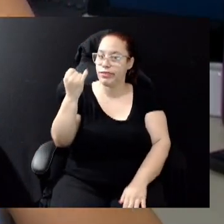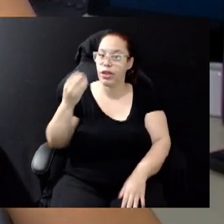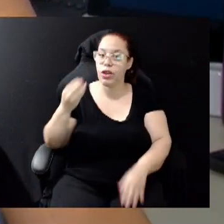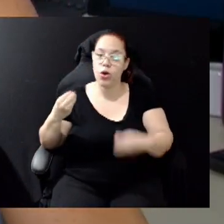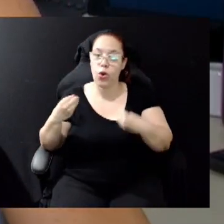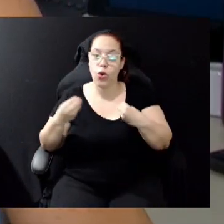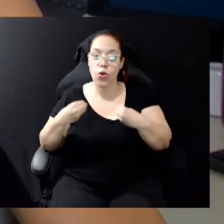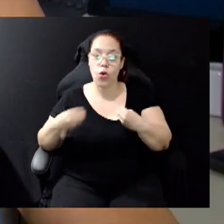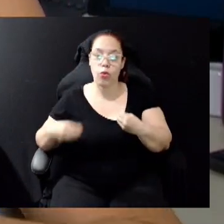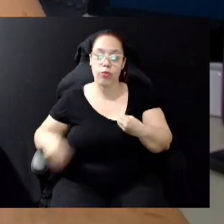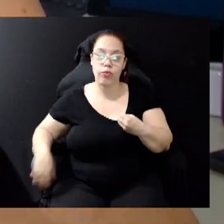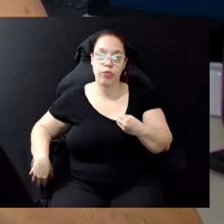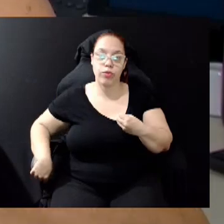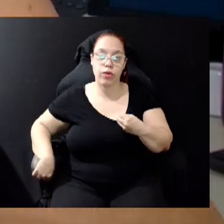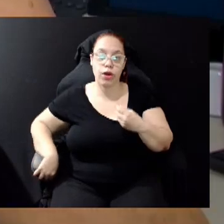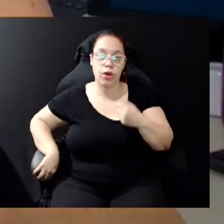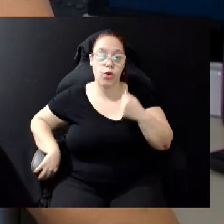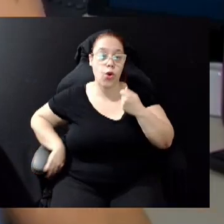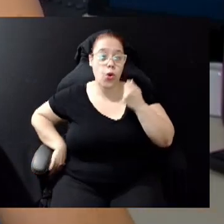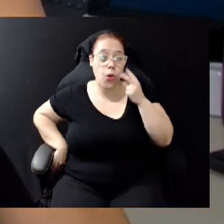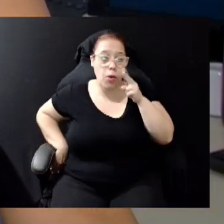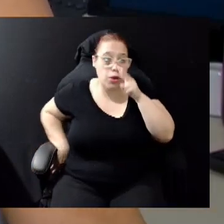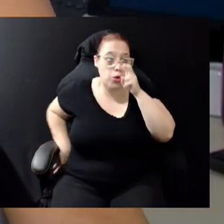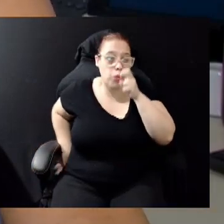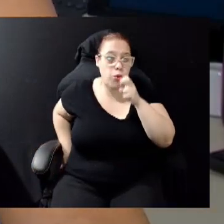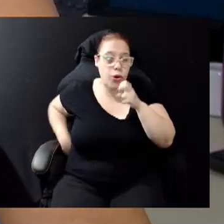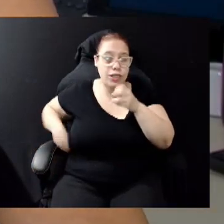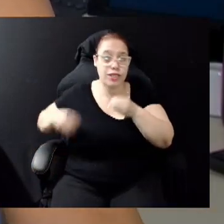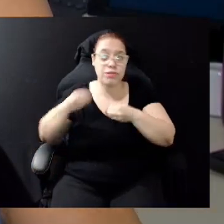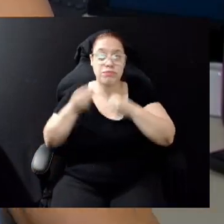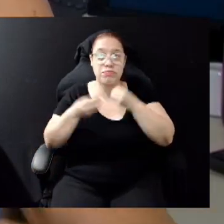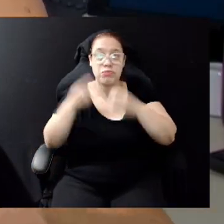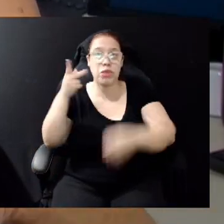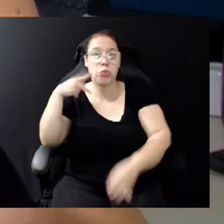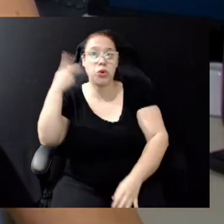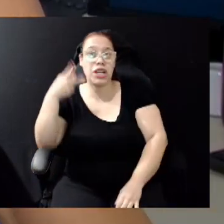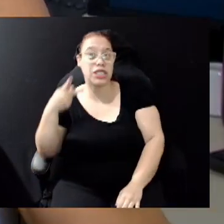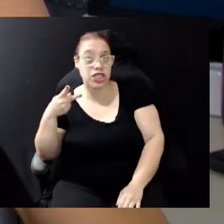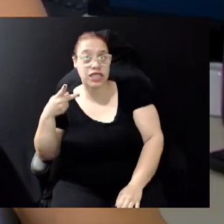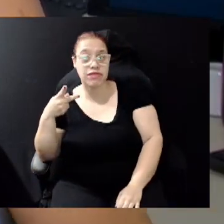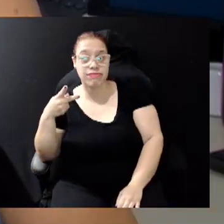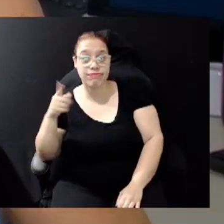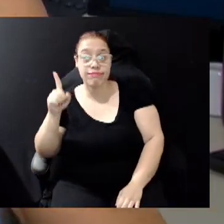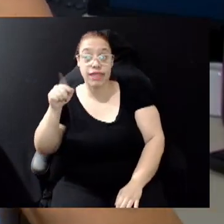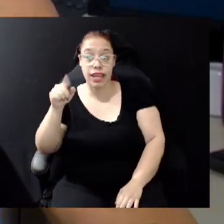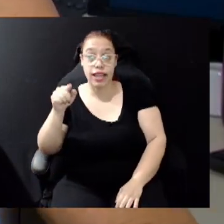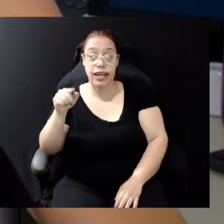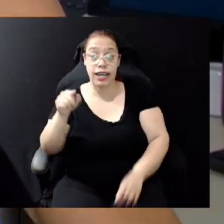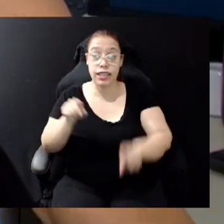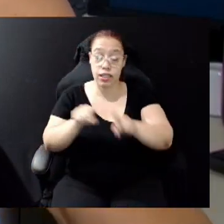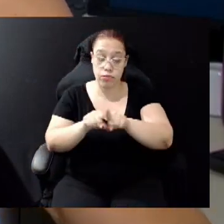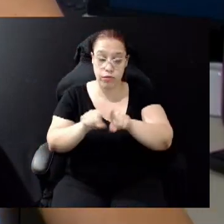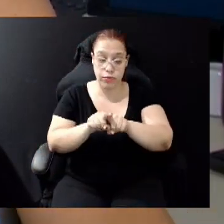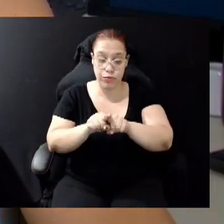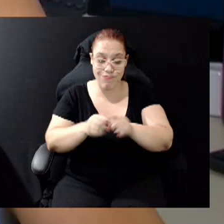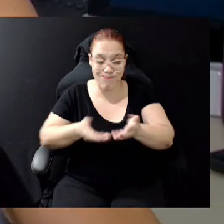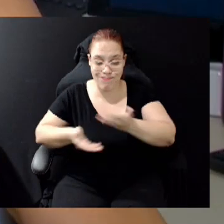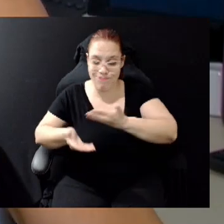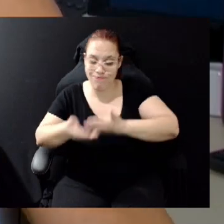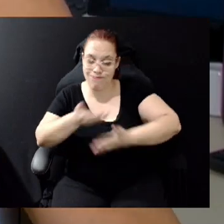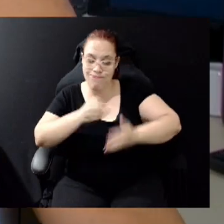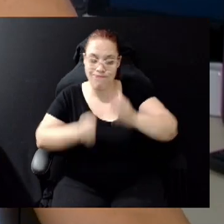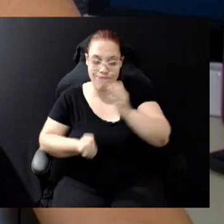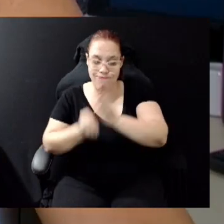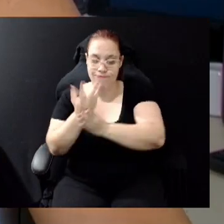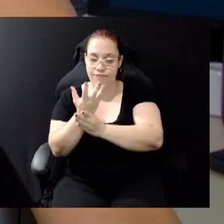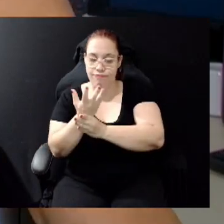lei, ela suporta que ela vire uma política pública, né? Ela dá também a condição da gente criar uma estrutura